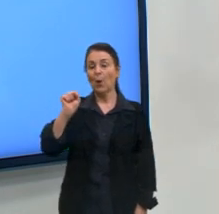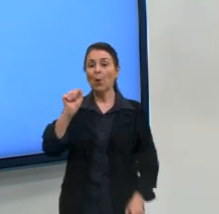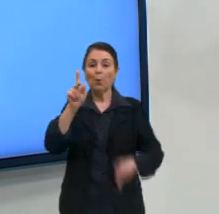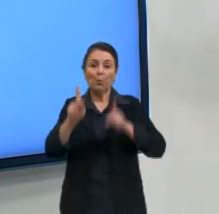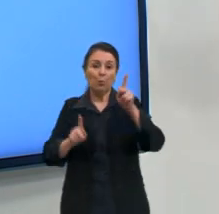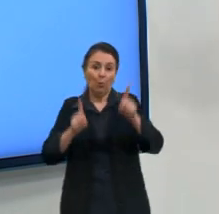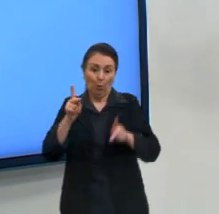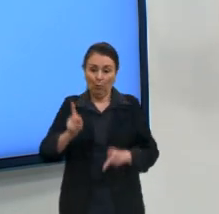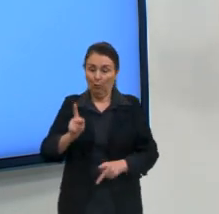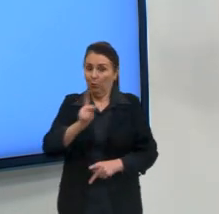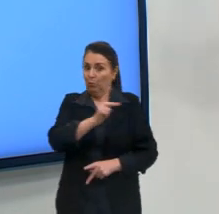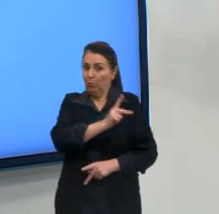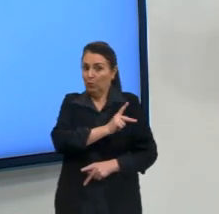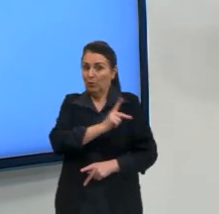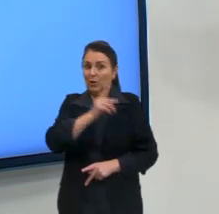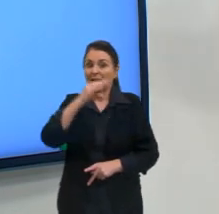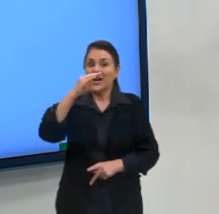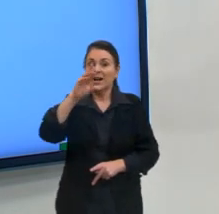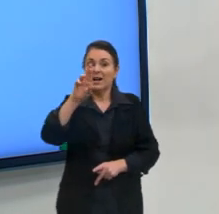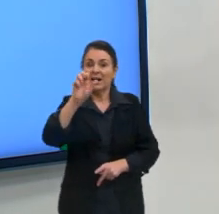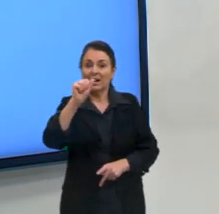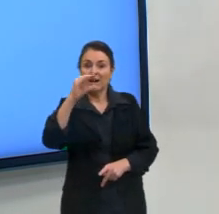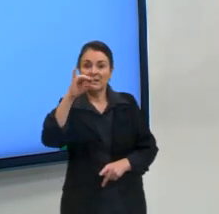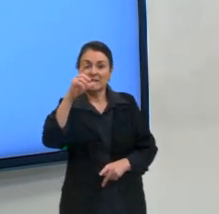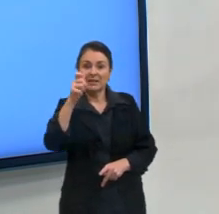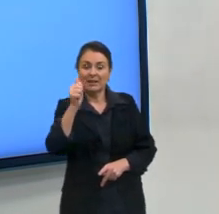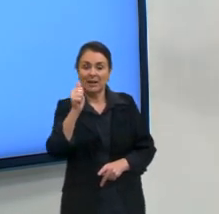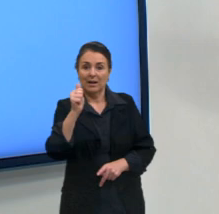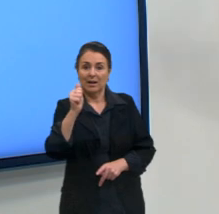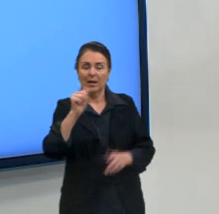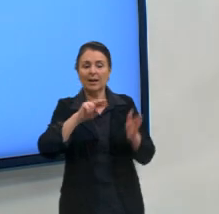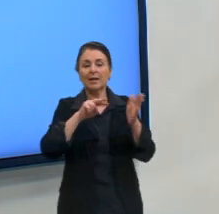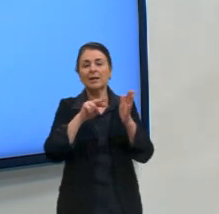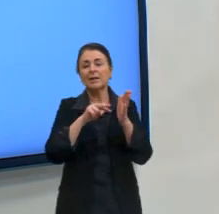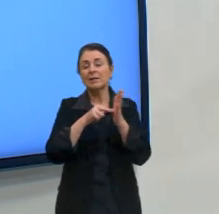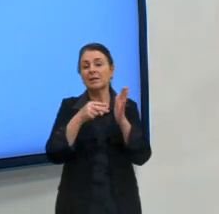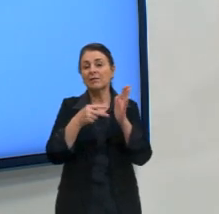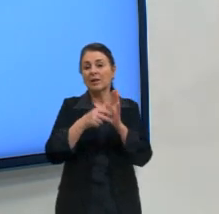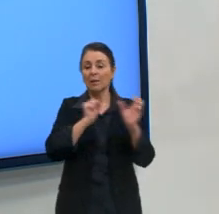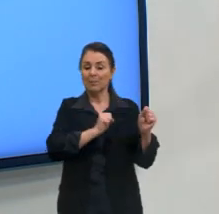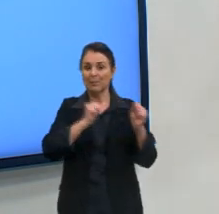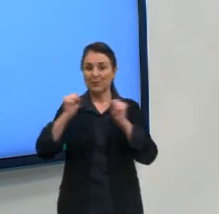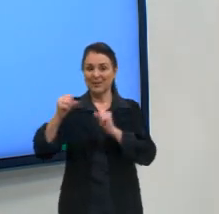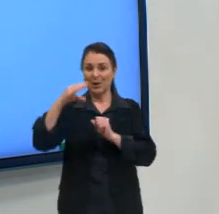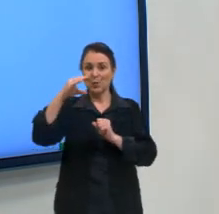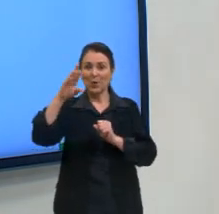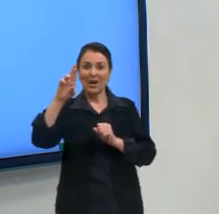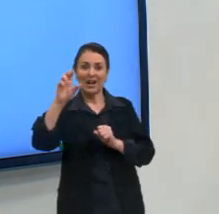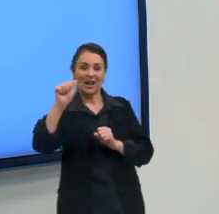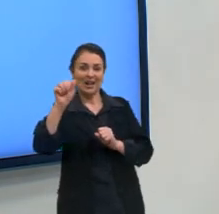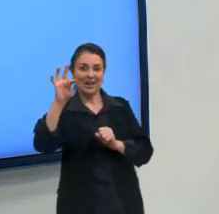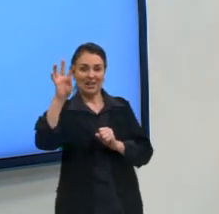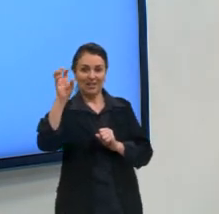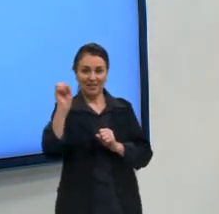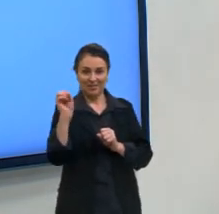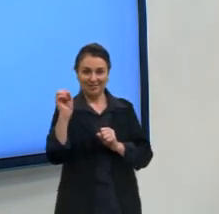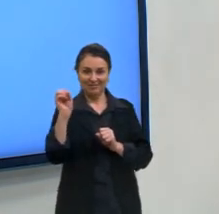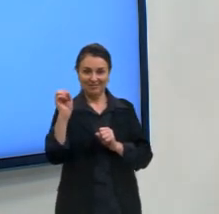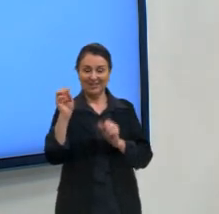e tem Classe A que vende Kratos que significa poder então em teoria